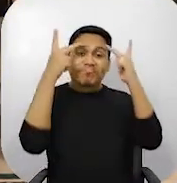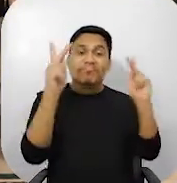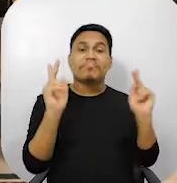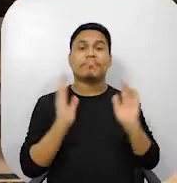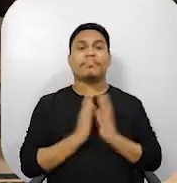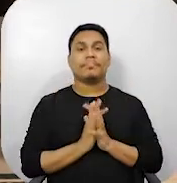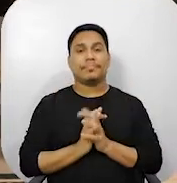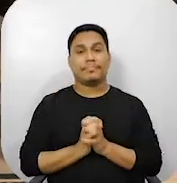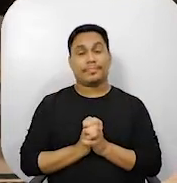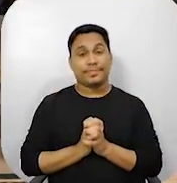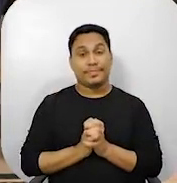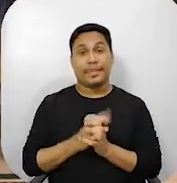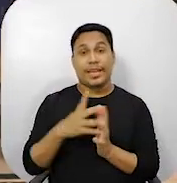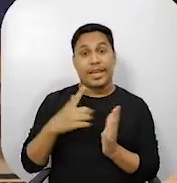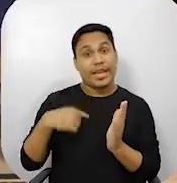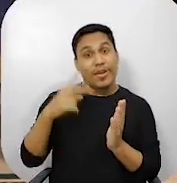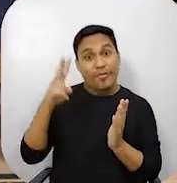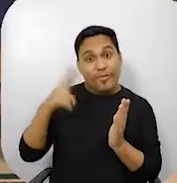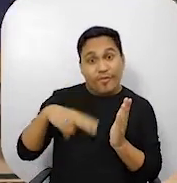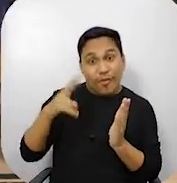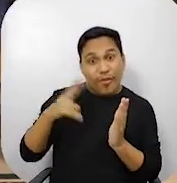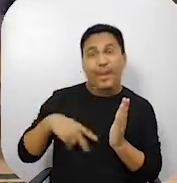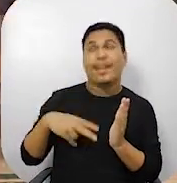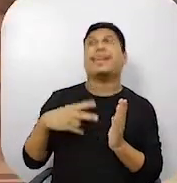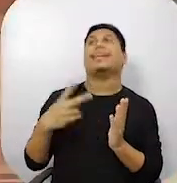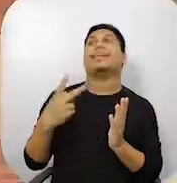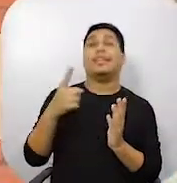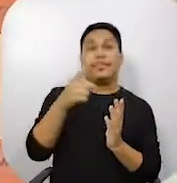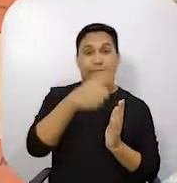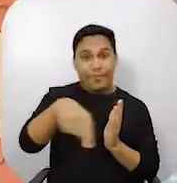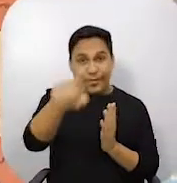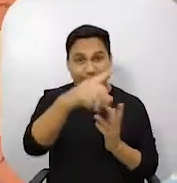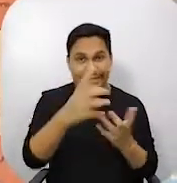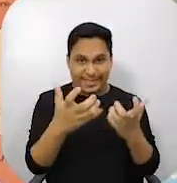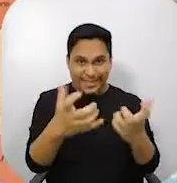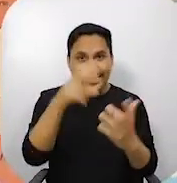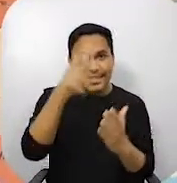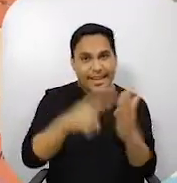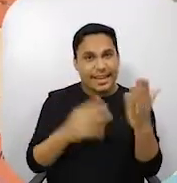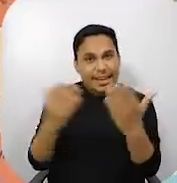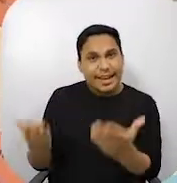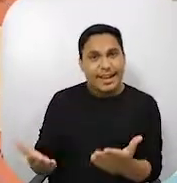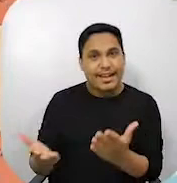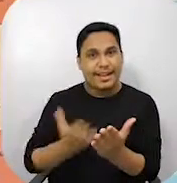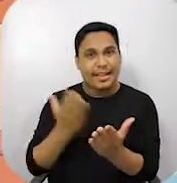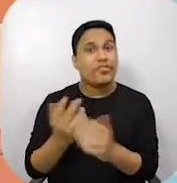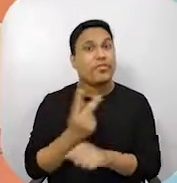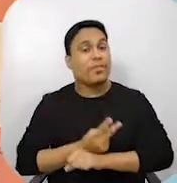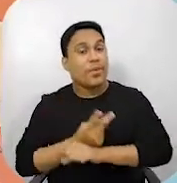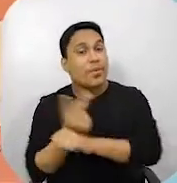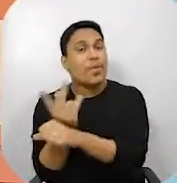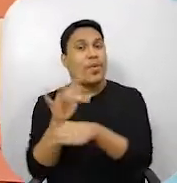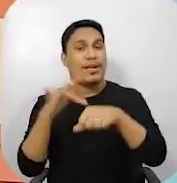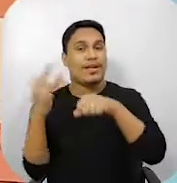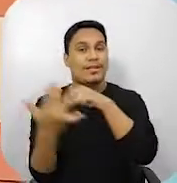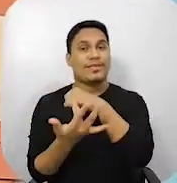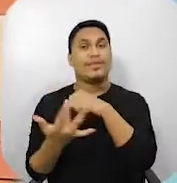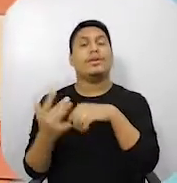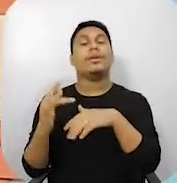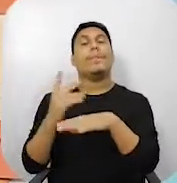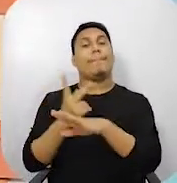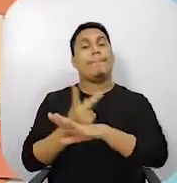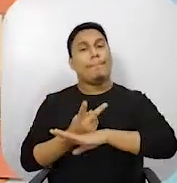vou ler os meus e se você quiser ler também a obra de o porto Procura então ela na internet conversa com ela